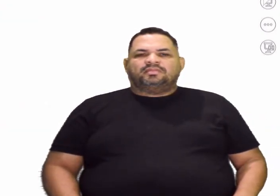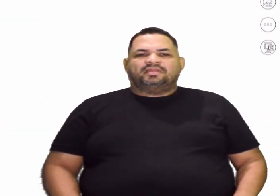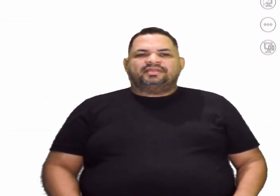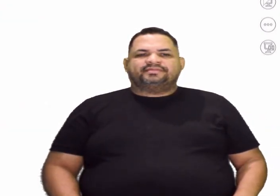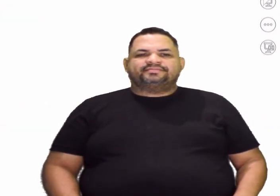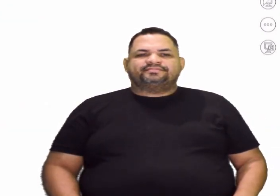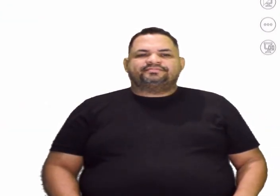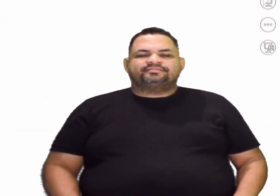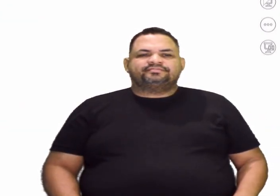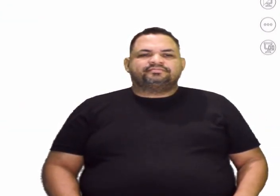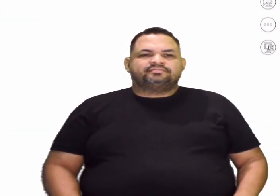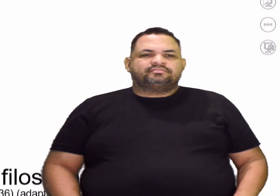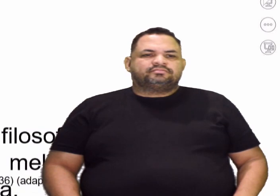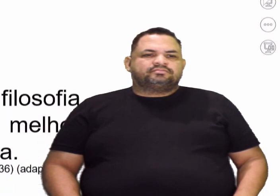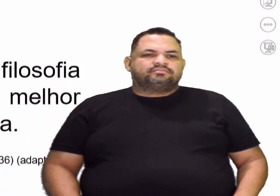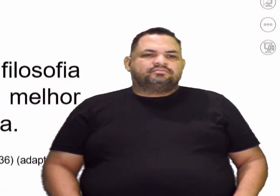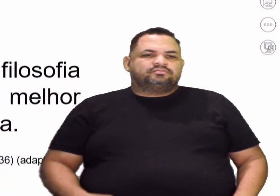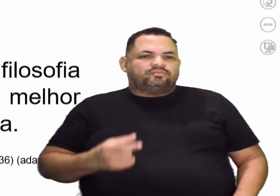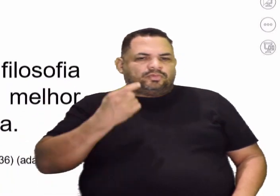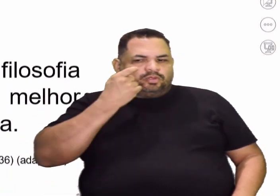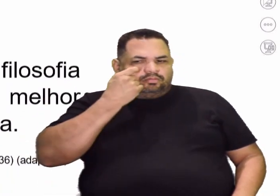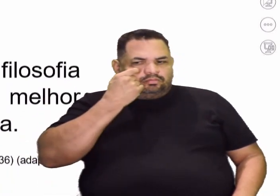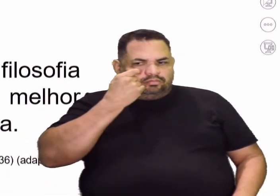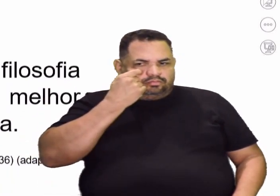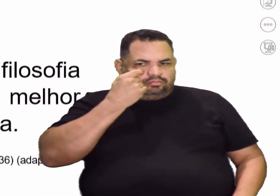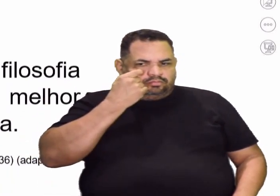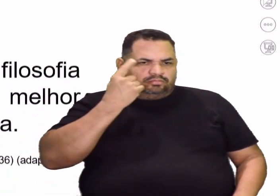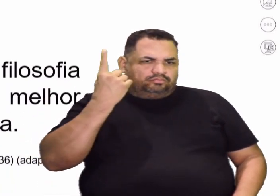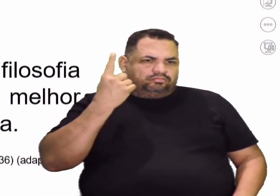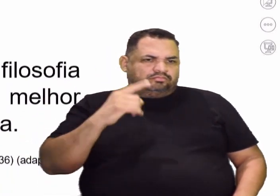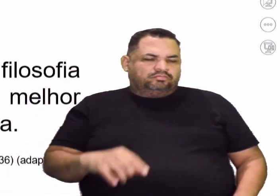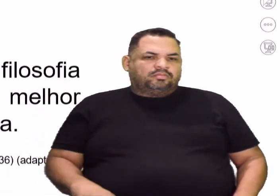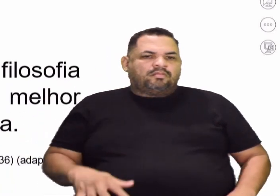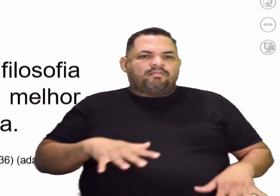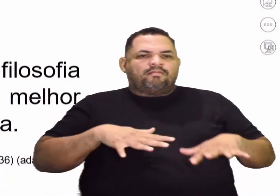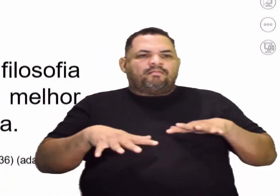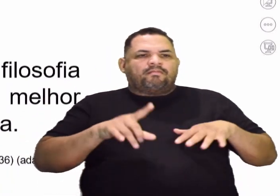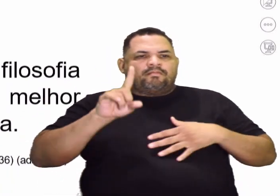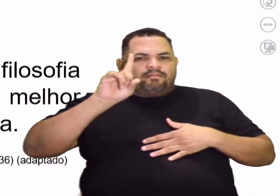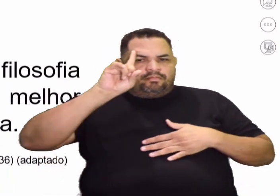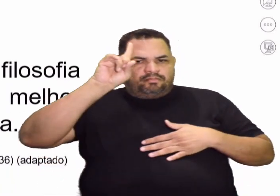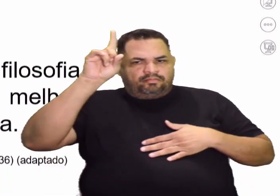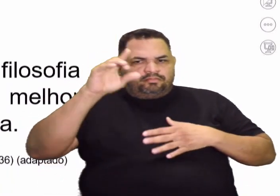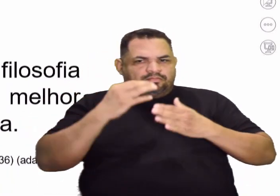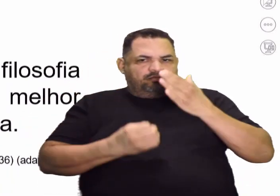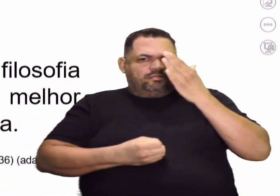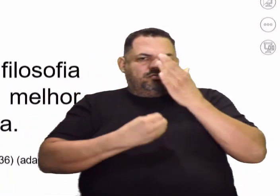caminhando. Agora vamos para o humanismo. Ele é um movimento